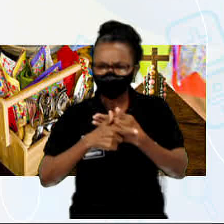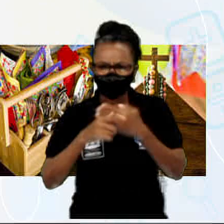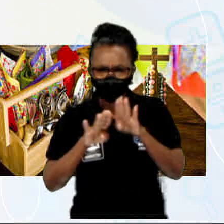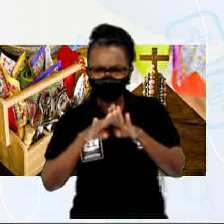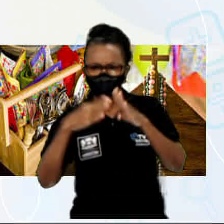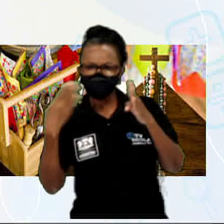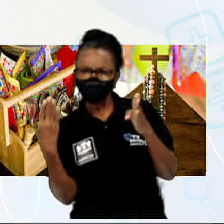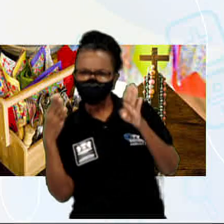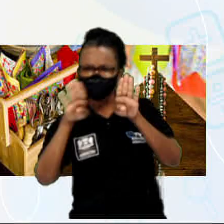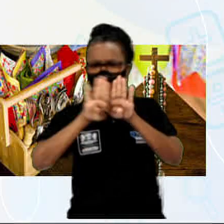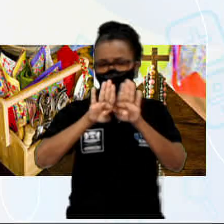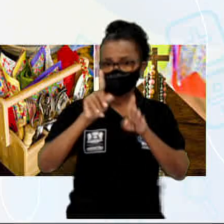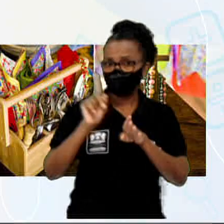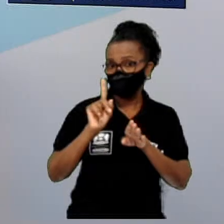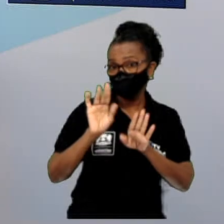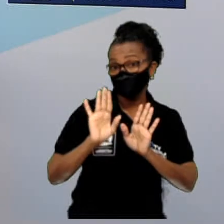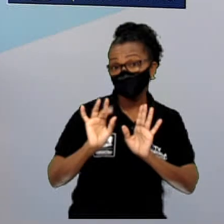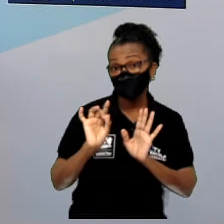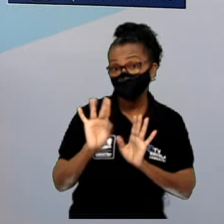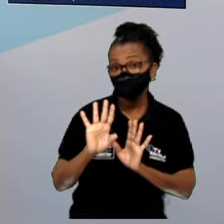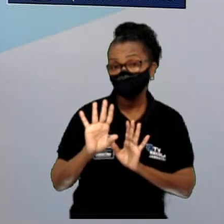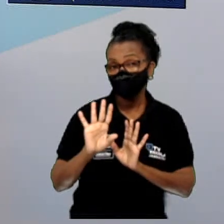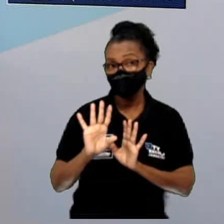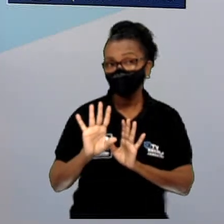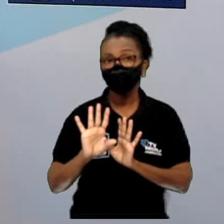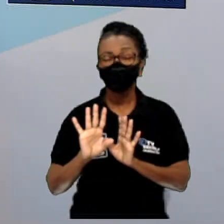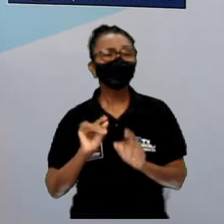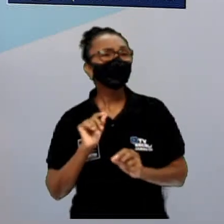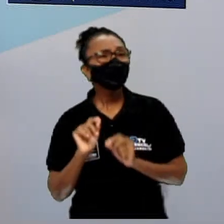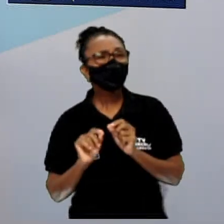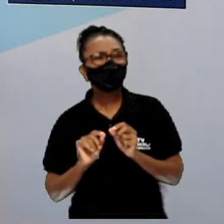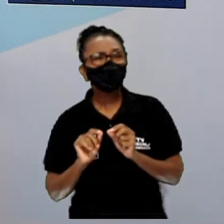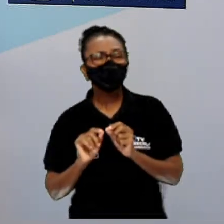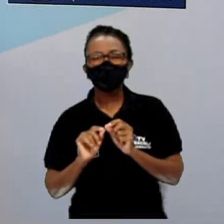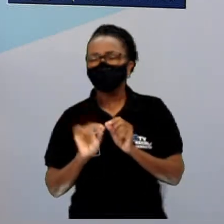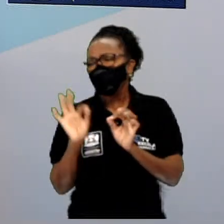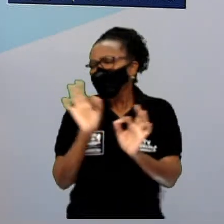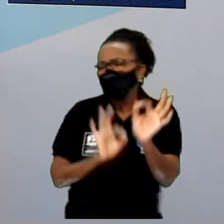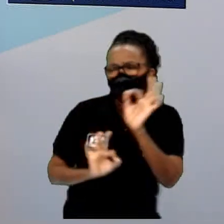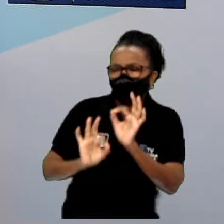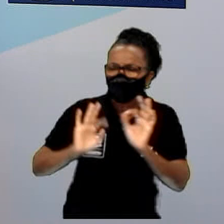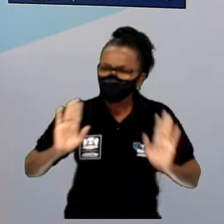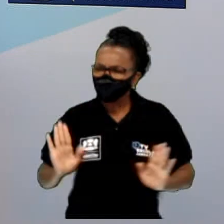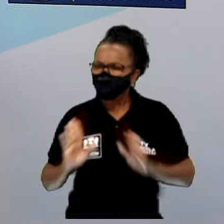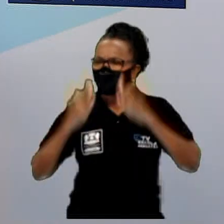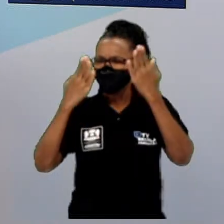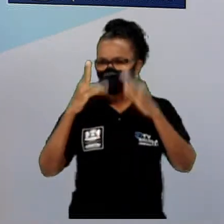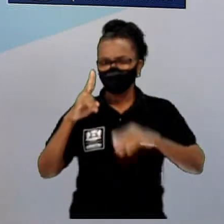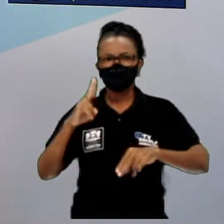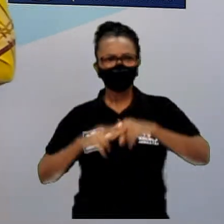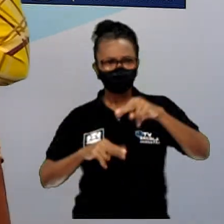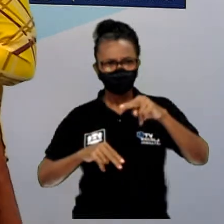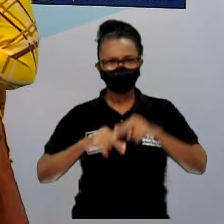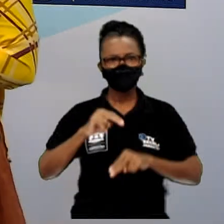fechar, mas é meramente para decoração de uma festinha junina,